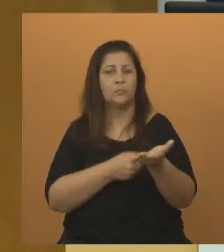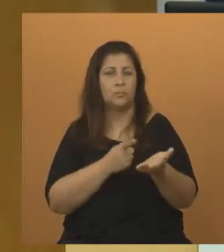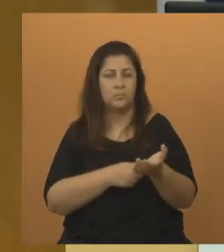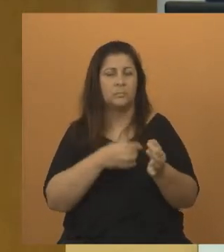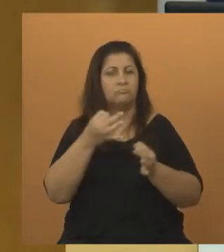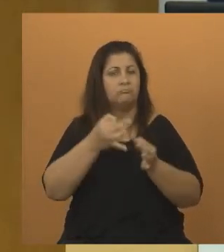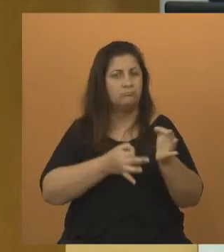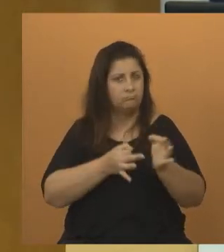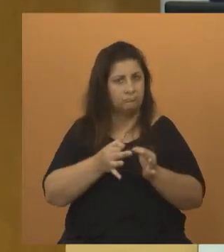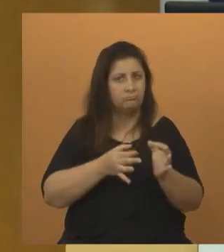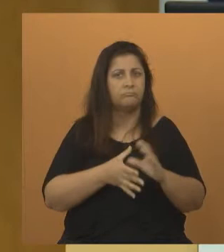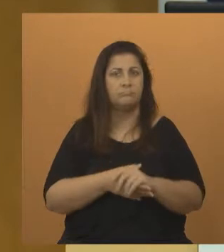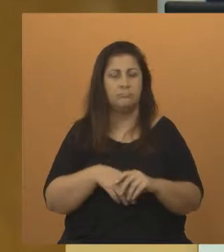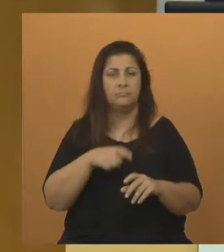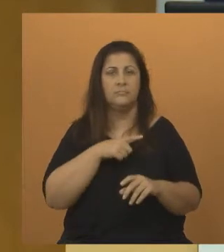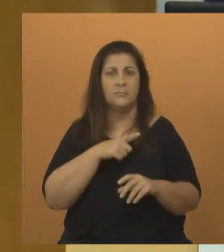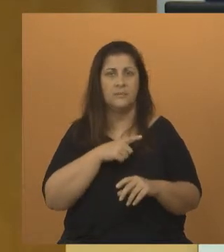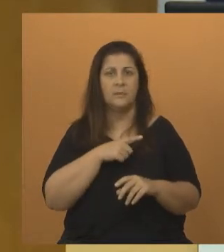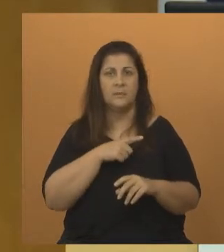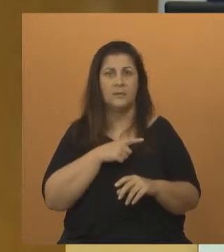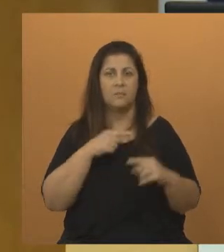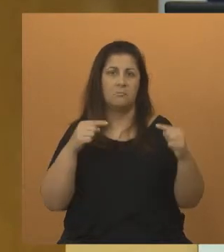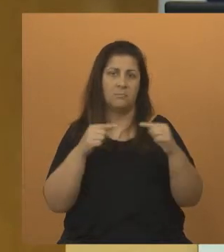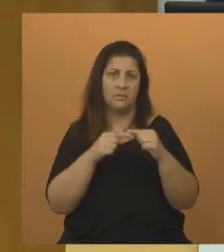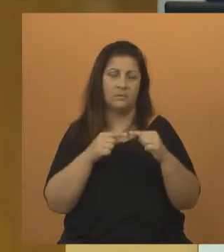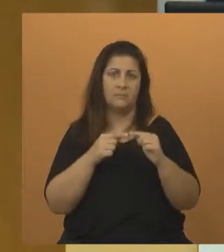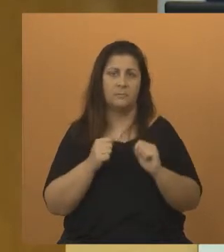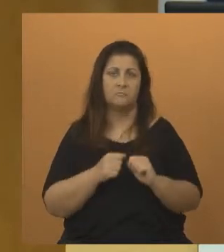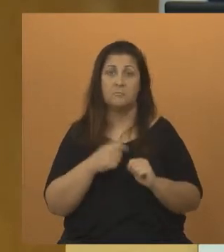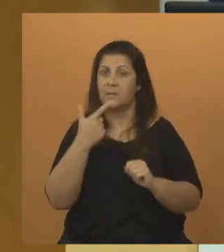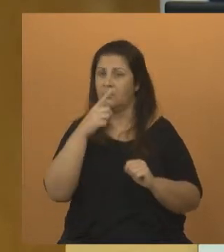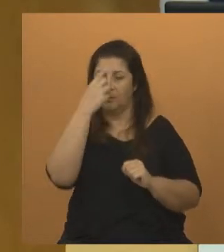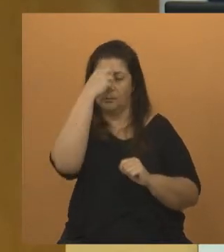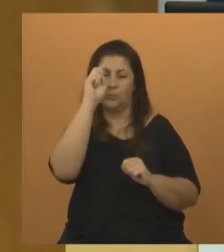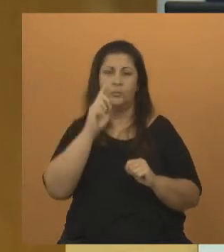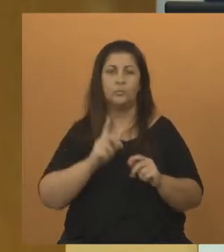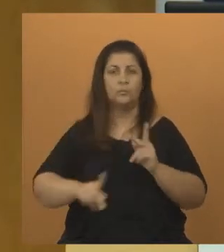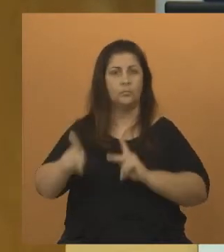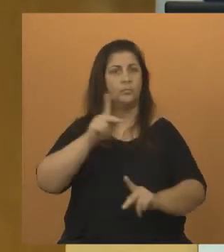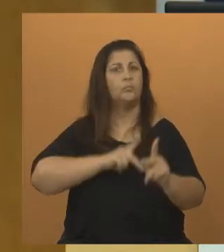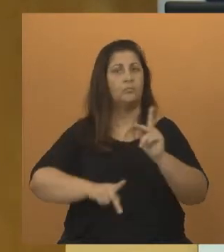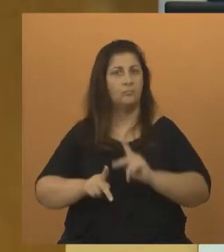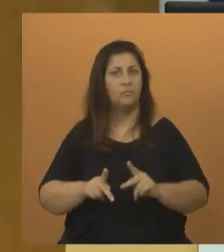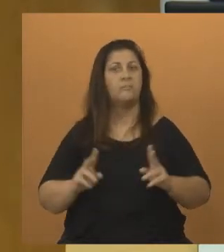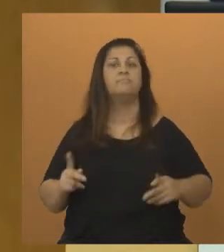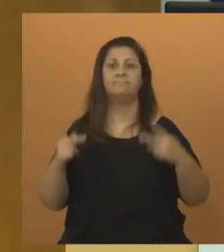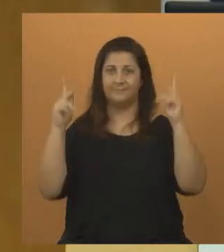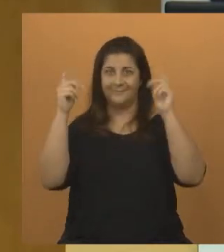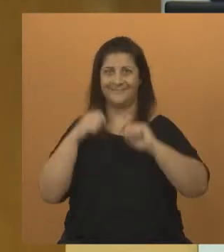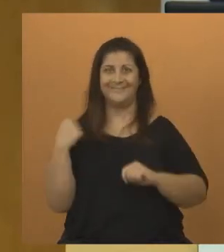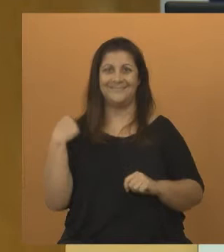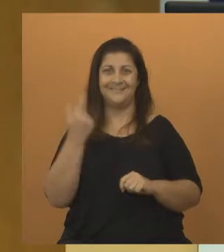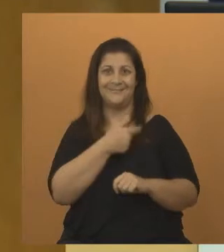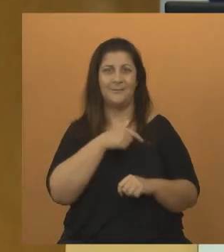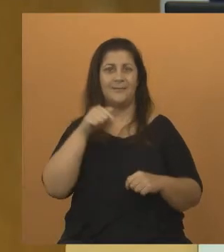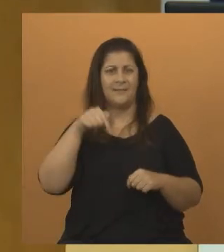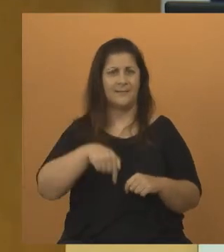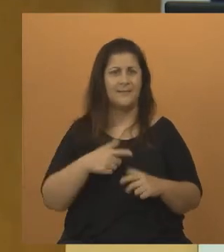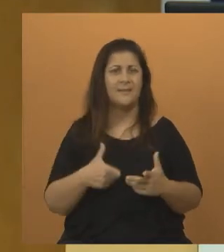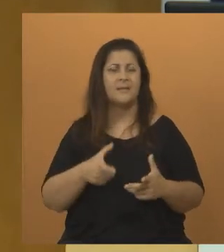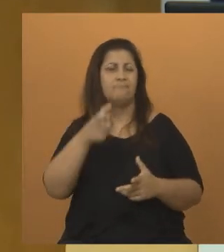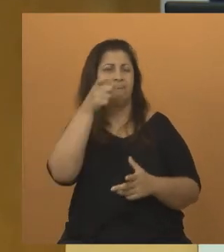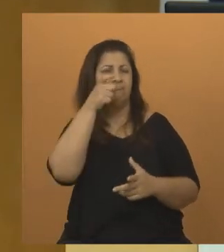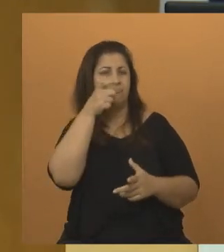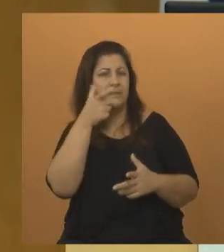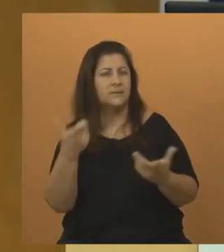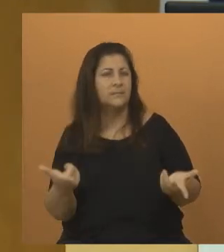na prefeitura para poder ter direito a esse benefício, né? E, sem dúvida, a população vai sair ganhando com isso. Estaremos aqui atentos aos projetos,